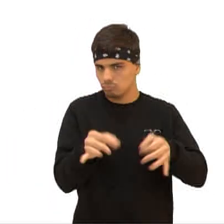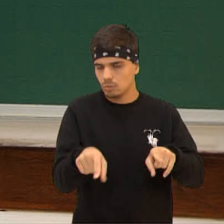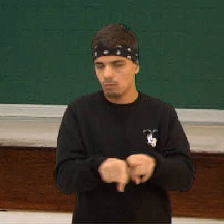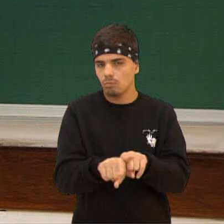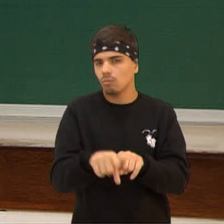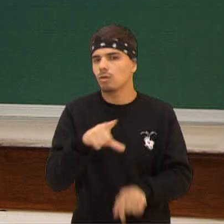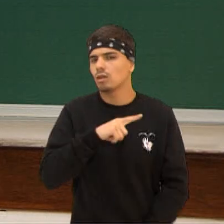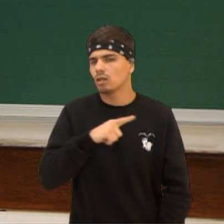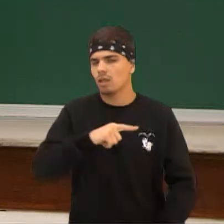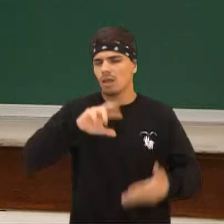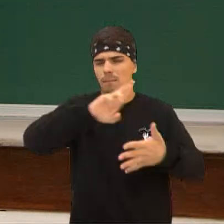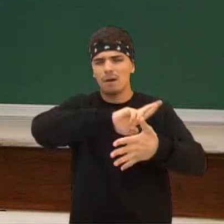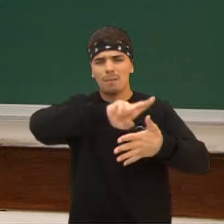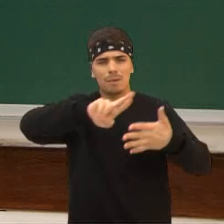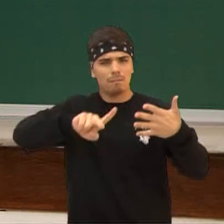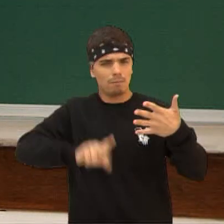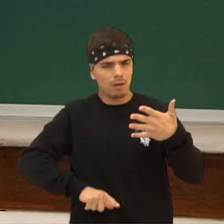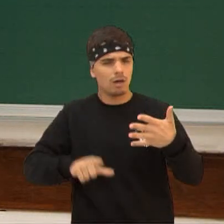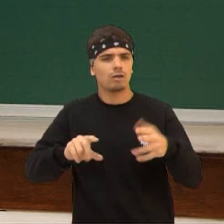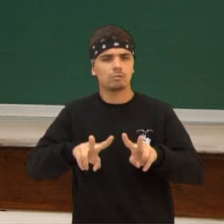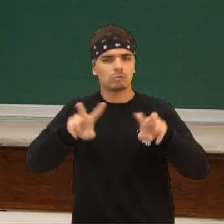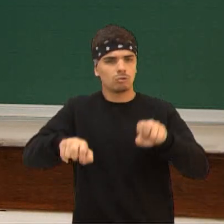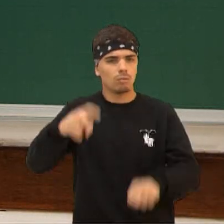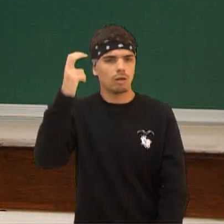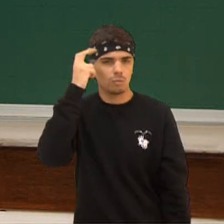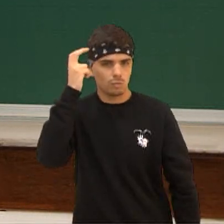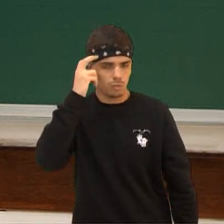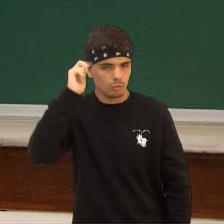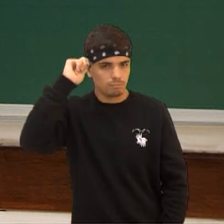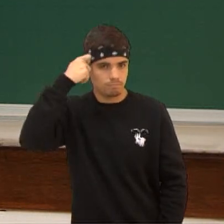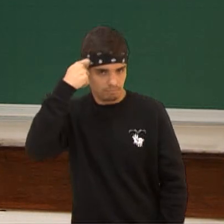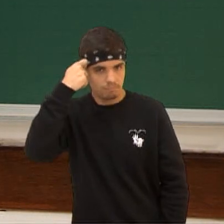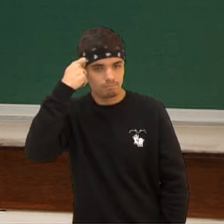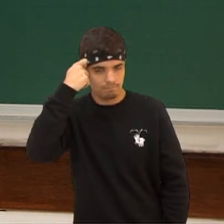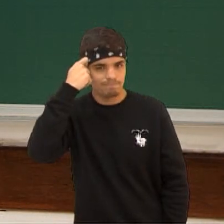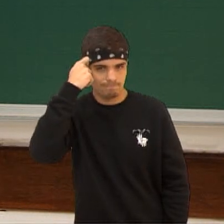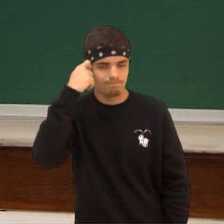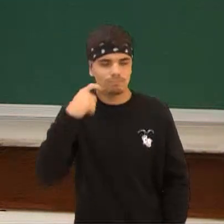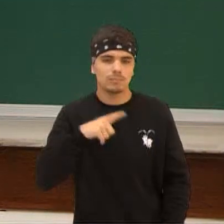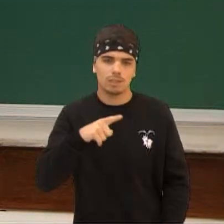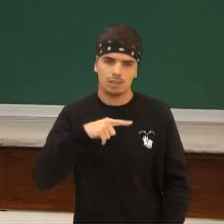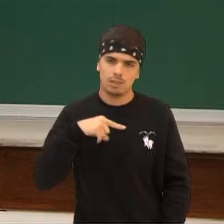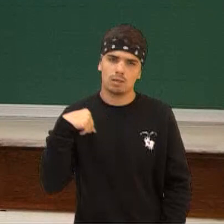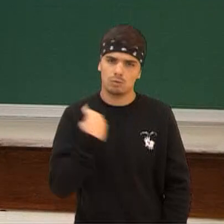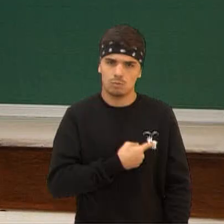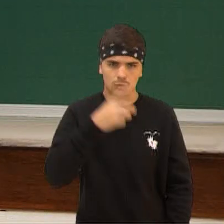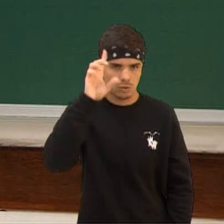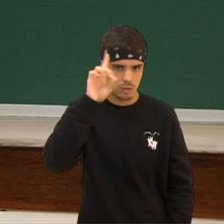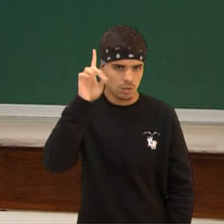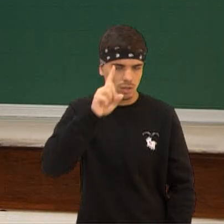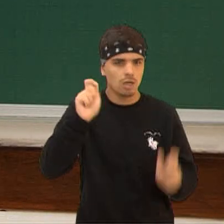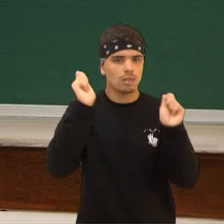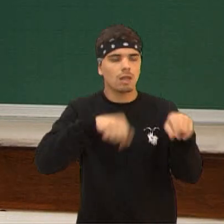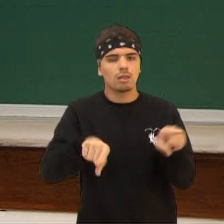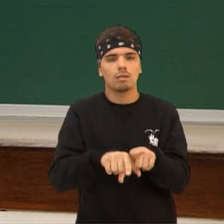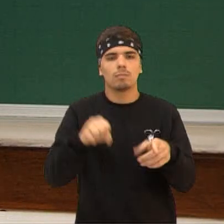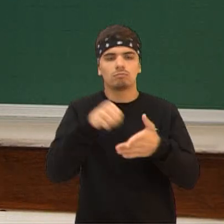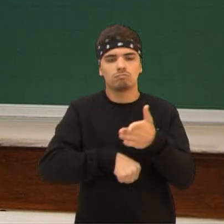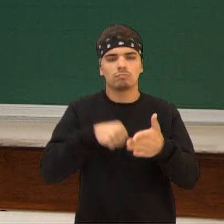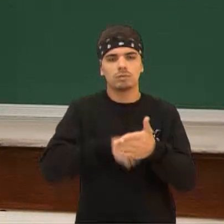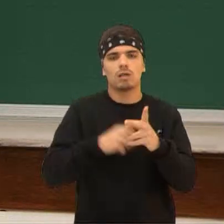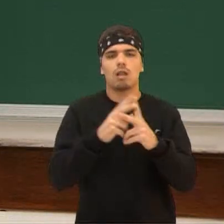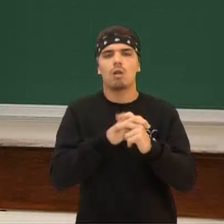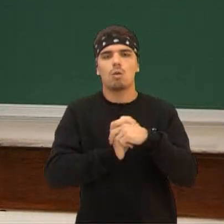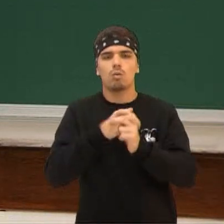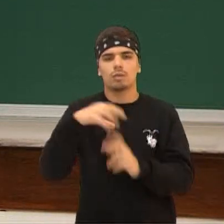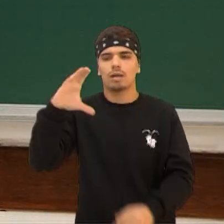porque temos muitas coisas da cultura negra que, né, servem para o nosso dia a dia. Lutas, por exemplo, capoeira,